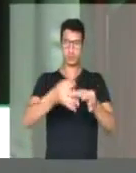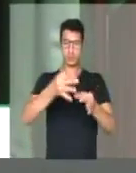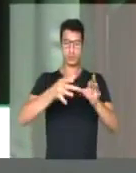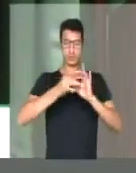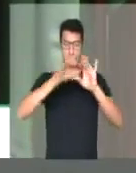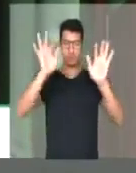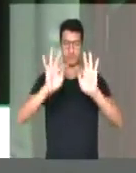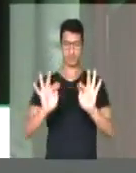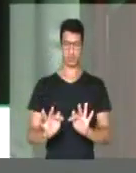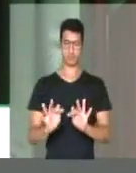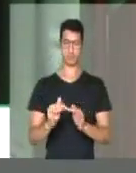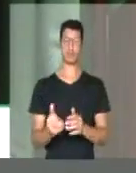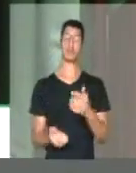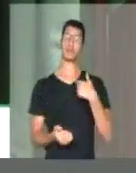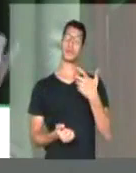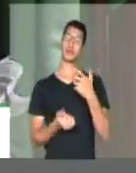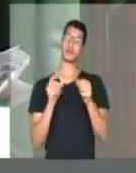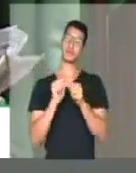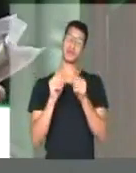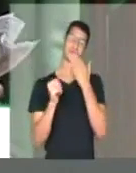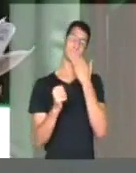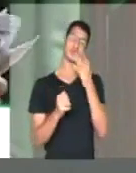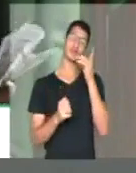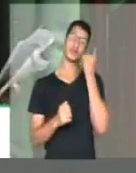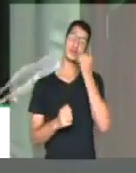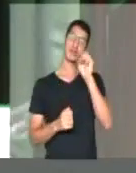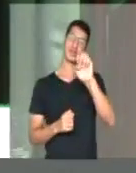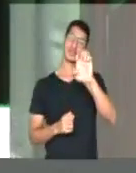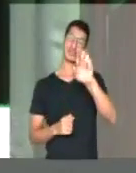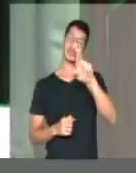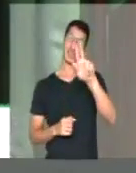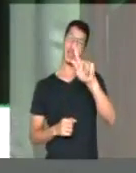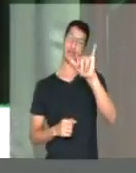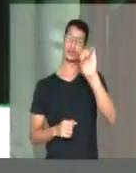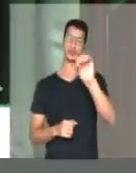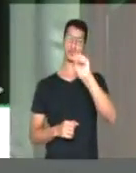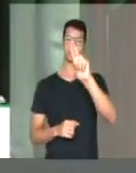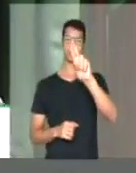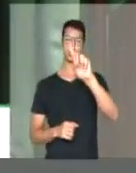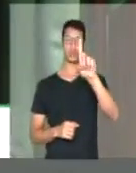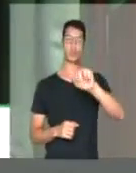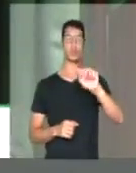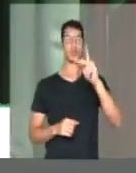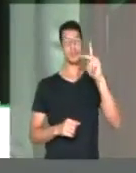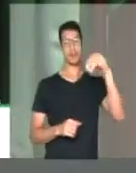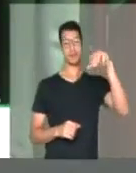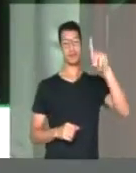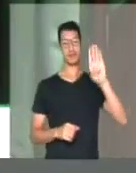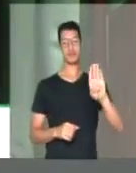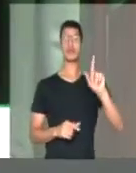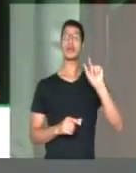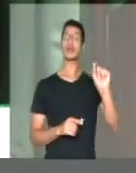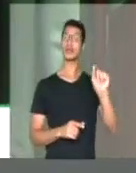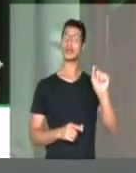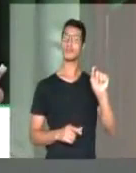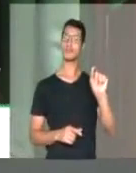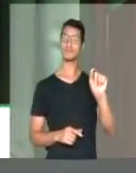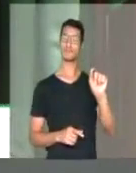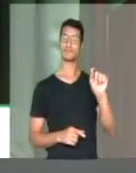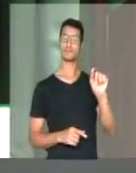democrático e feliz. Queria fazer um apelo ao deputado Sérgio Souza, do PMDB,